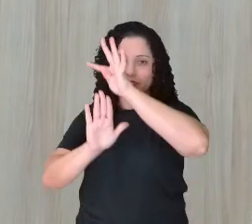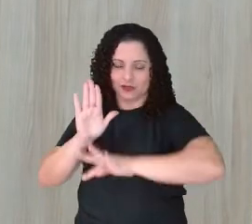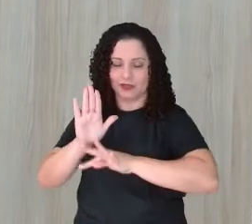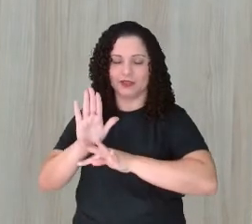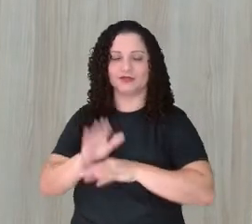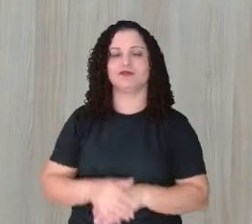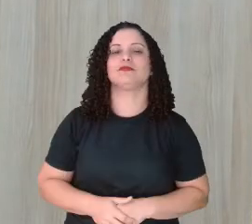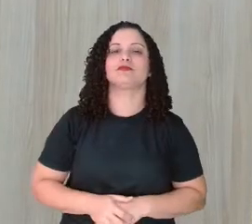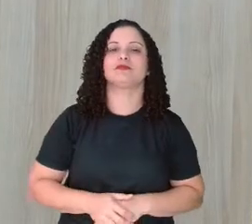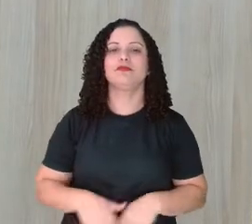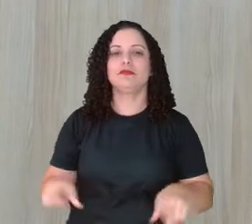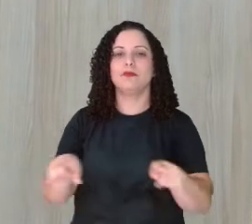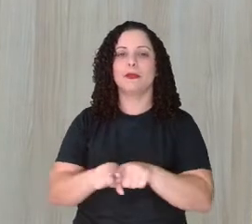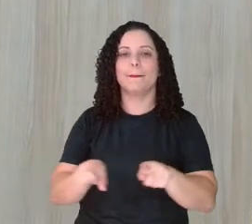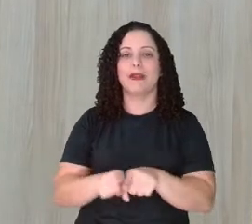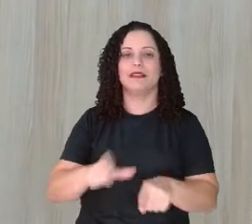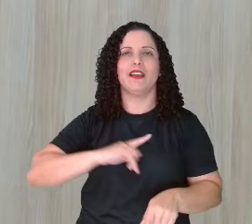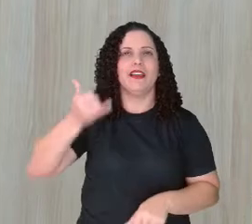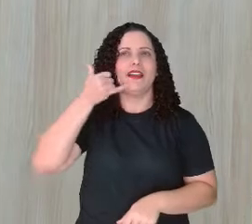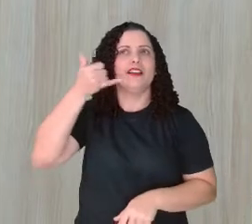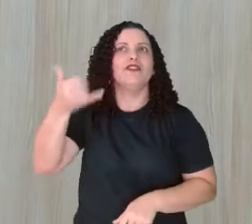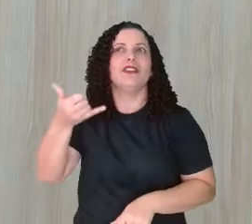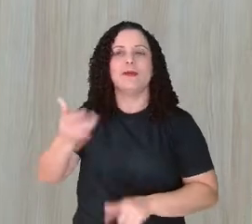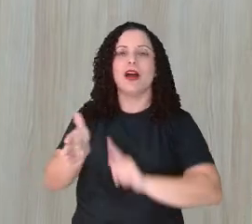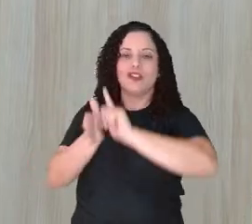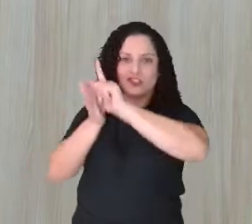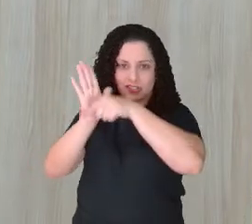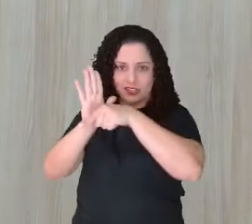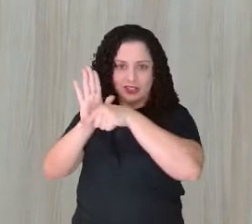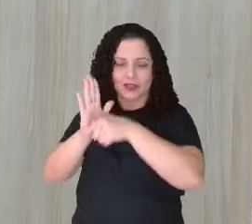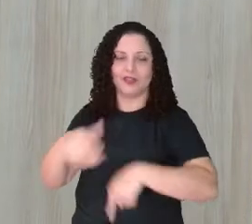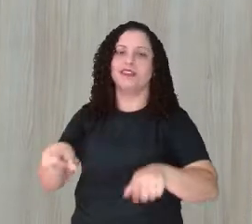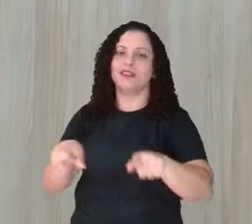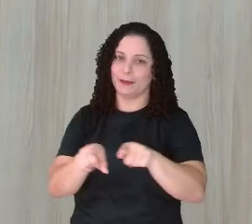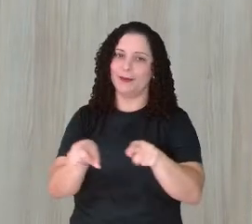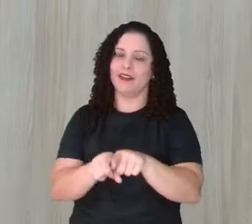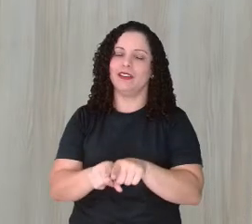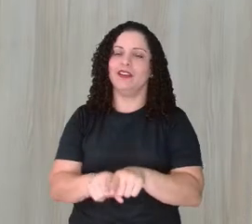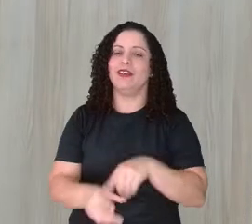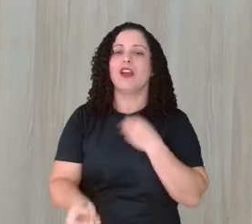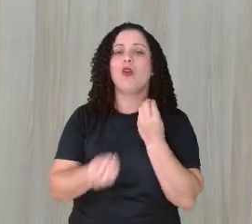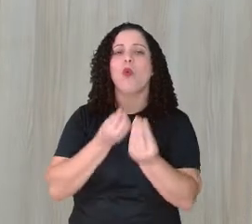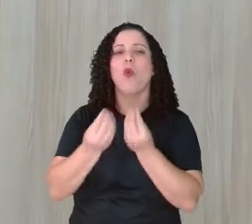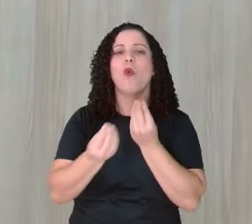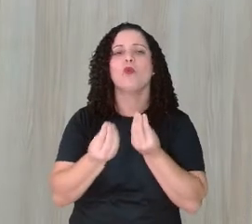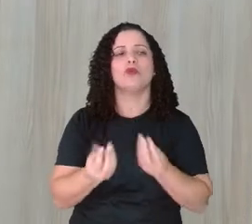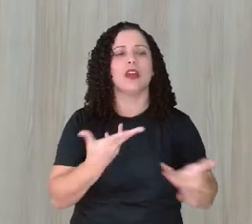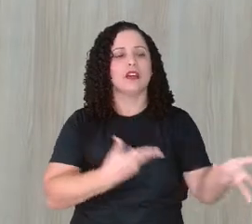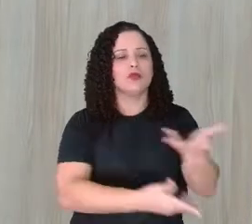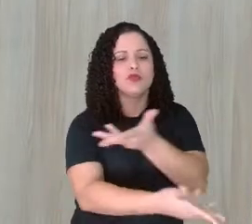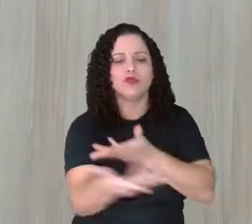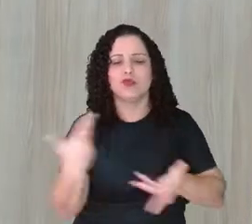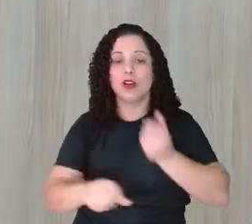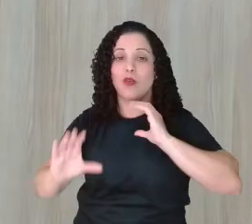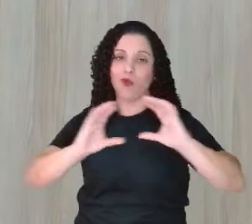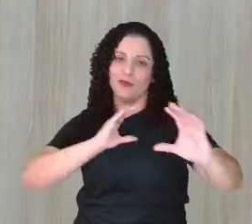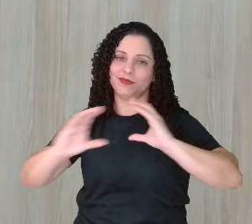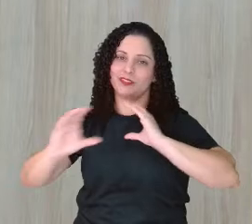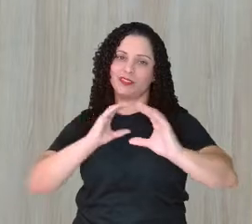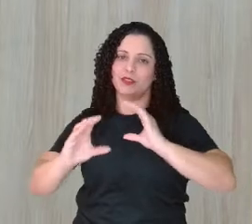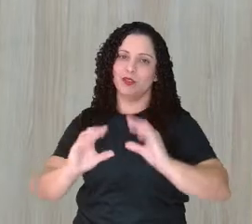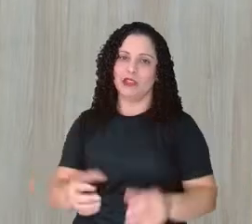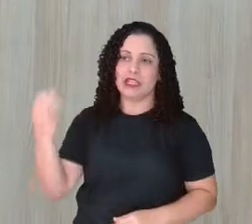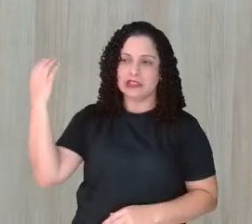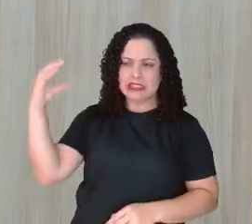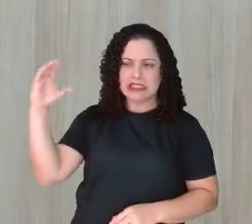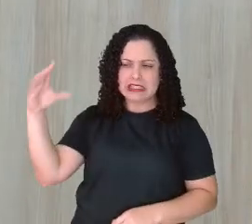gente tem aí telefonema é um gênero textual, é como a gente se comunica. E aí os estudiosos